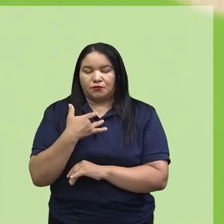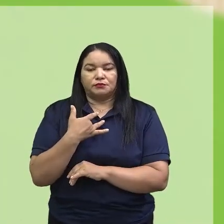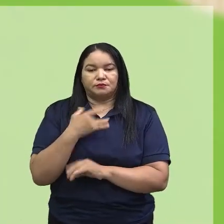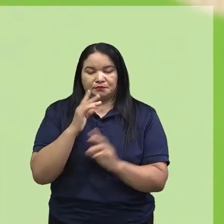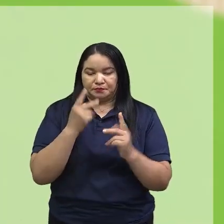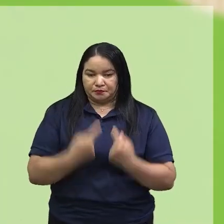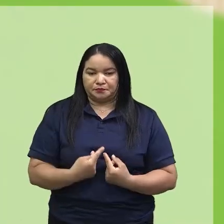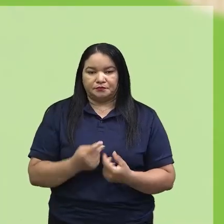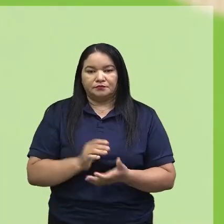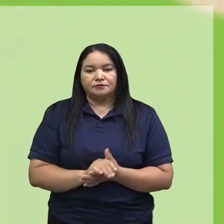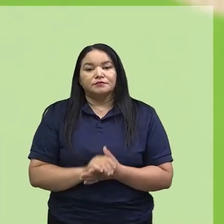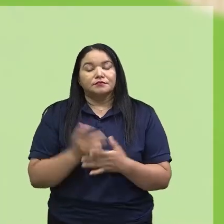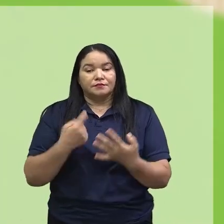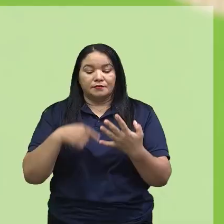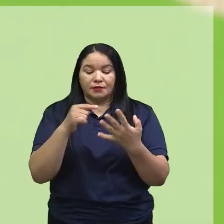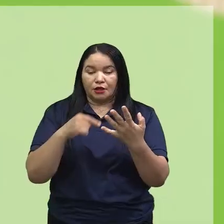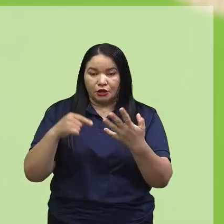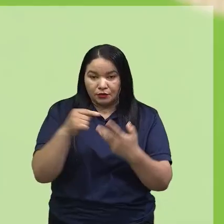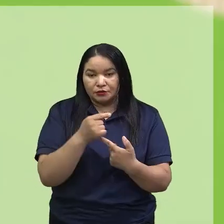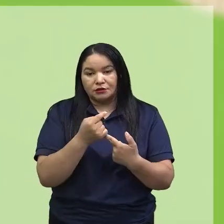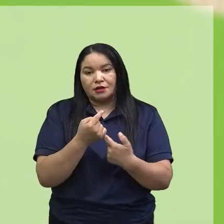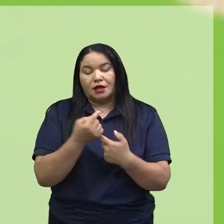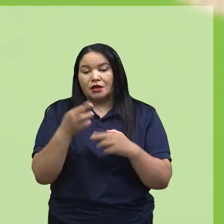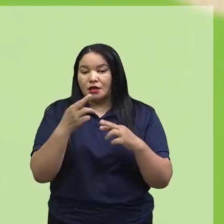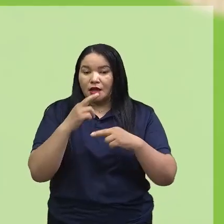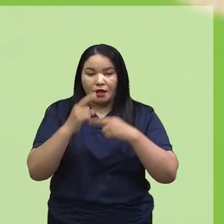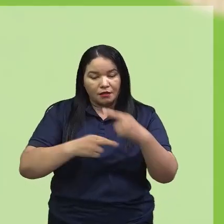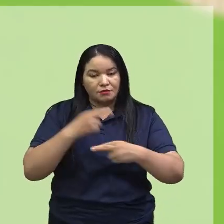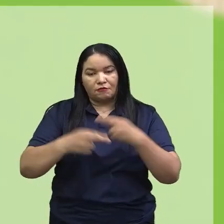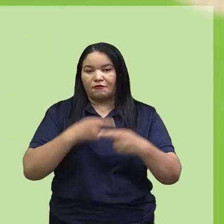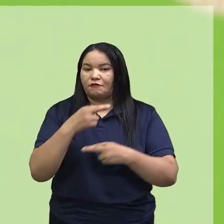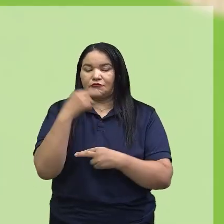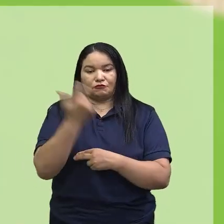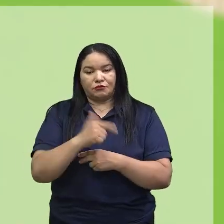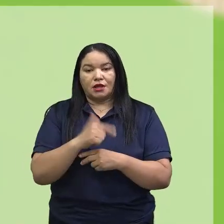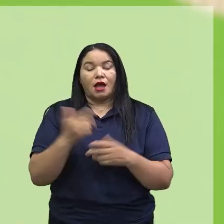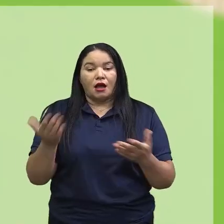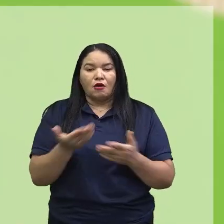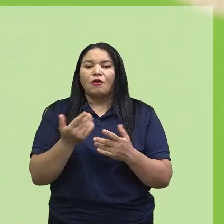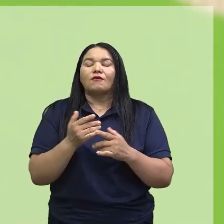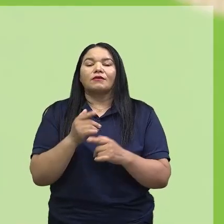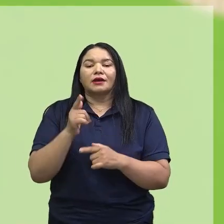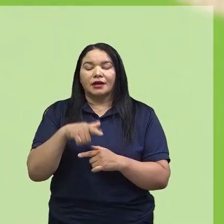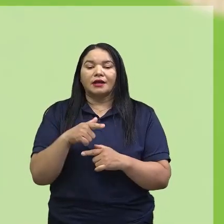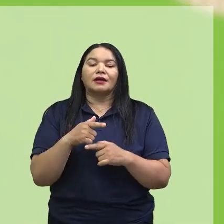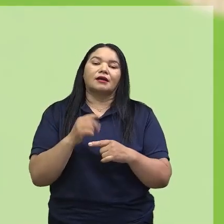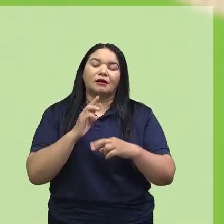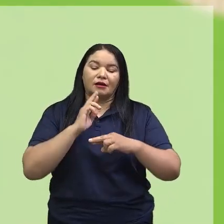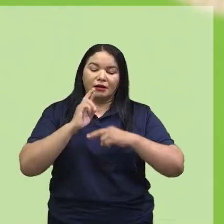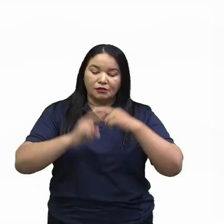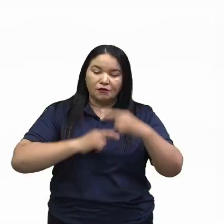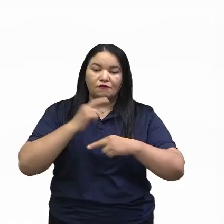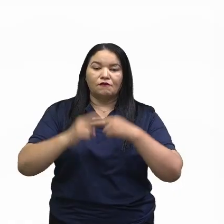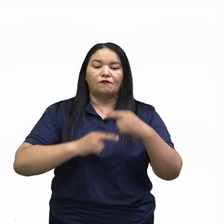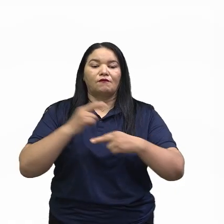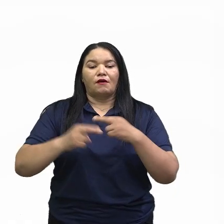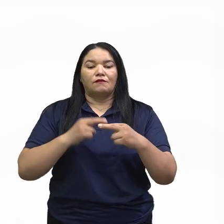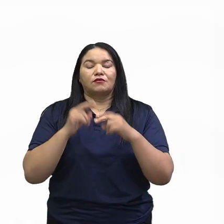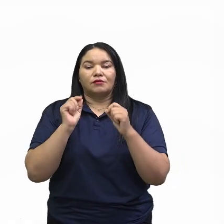as fontes não renováveis. E agora a gente vai tratar das fontes que são renováveis. Falaremos então sobre